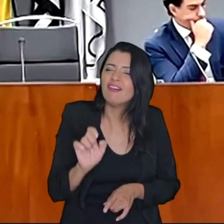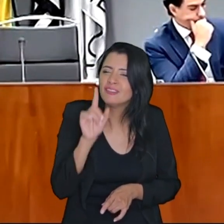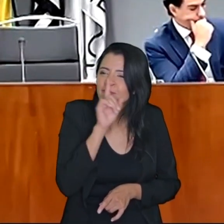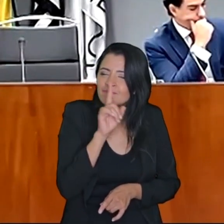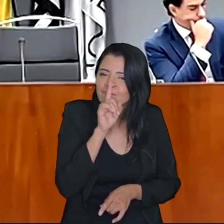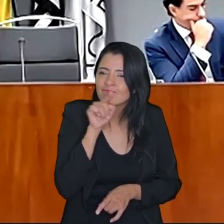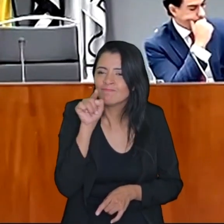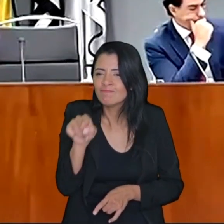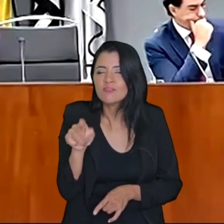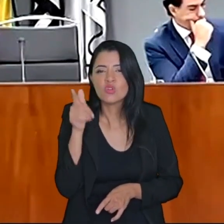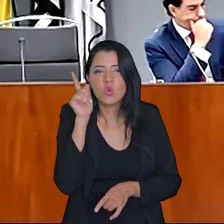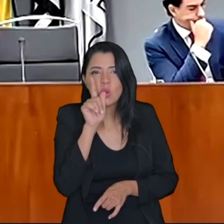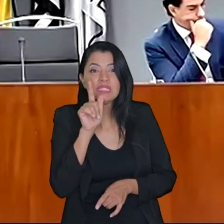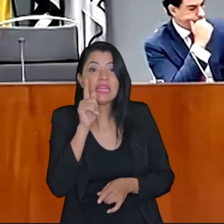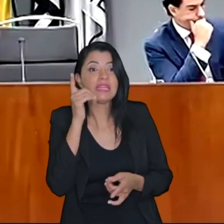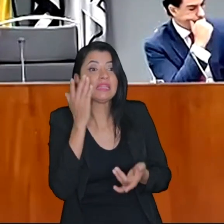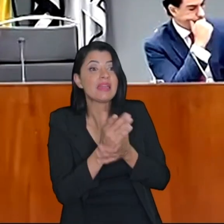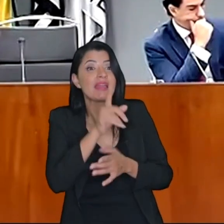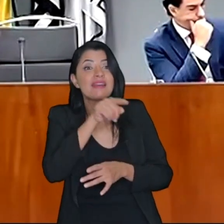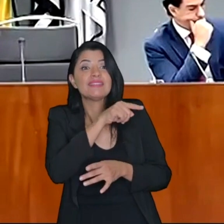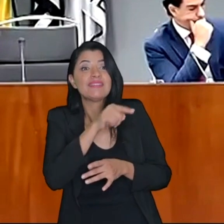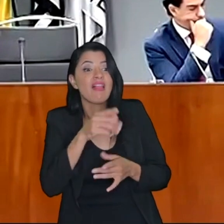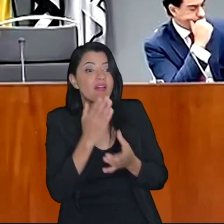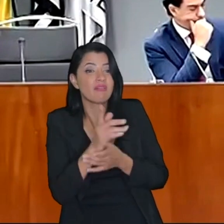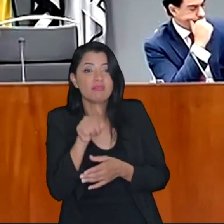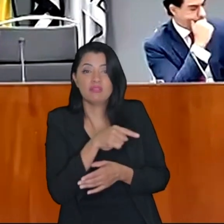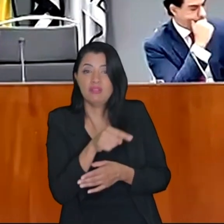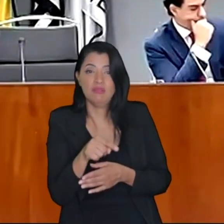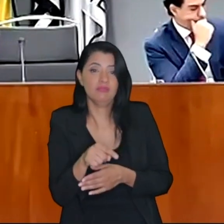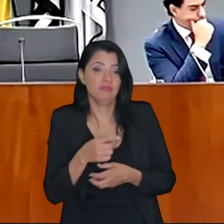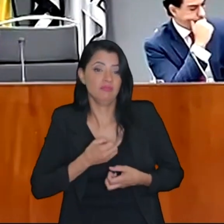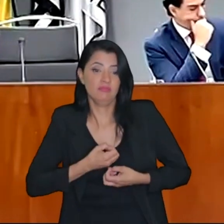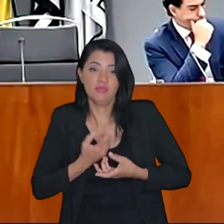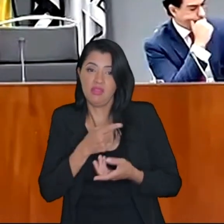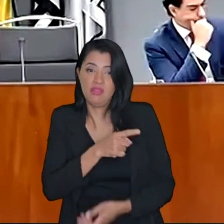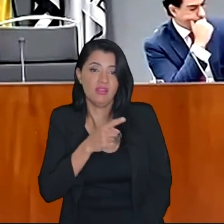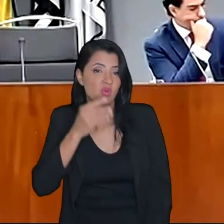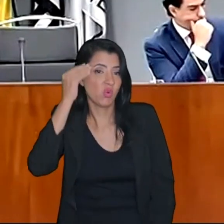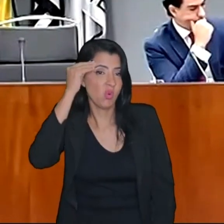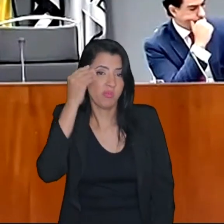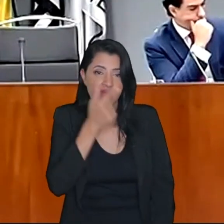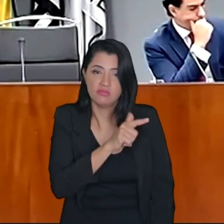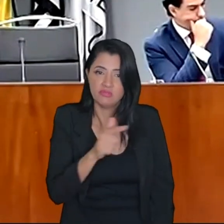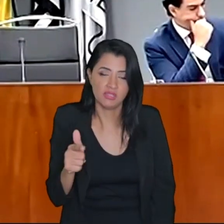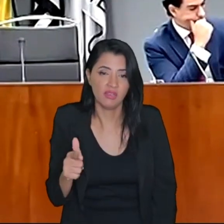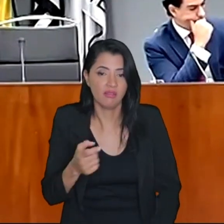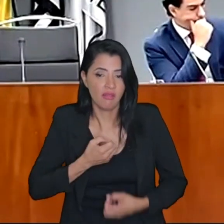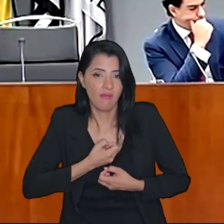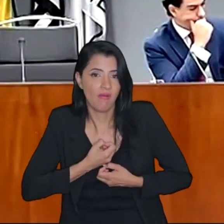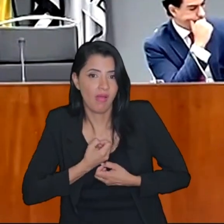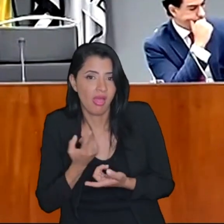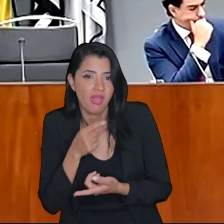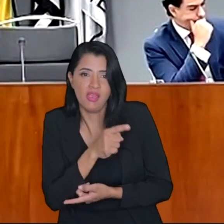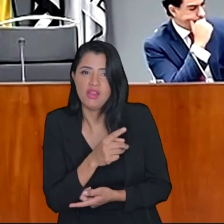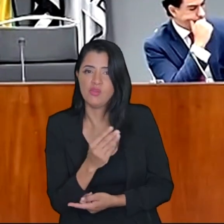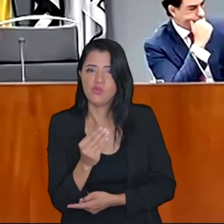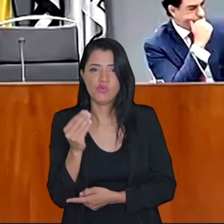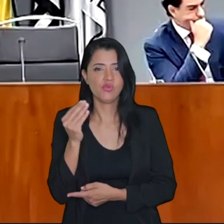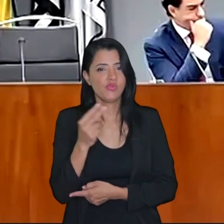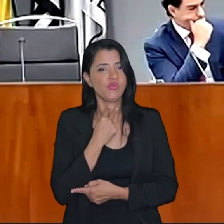este investigado consegue anular o processo todo. O colaborador não tem culpa disso. o colaborador, a ele não